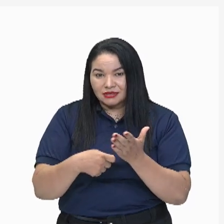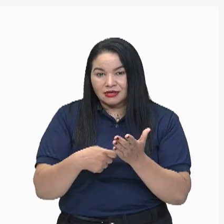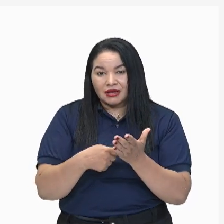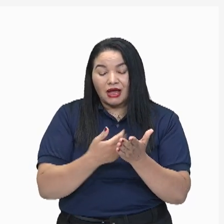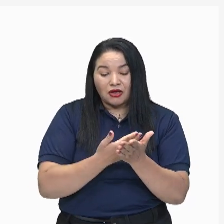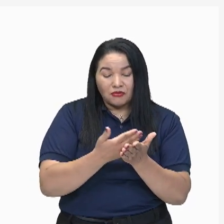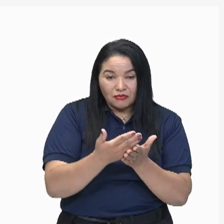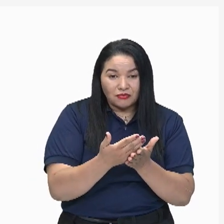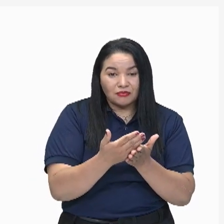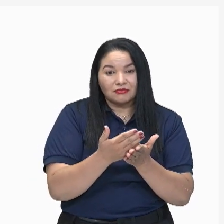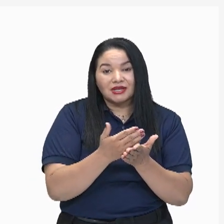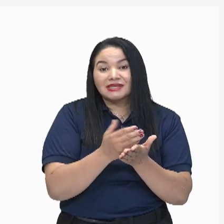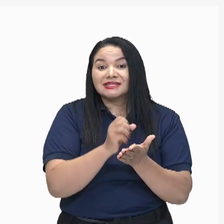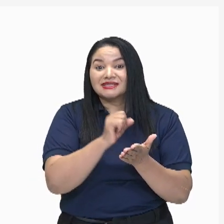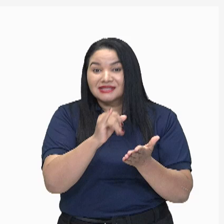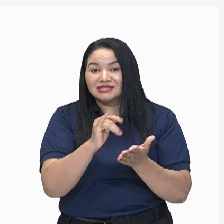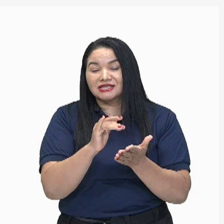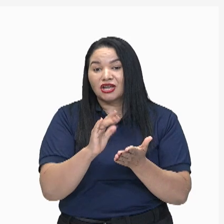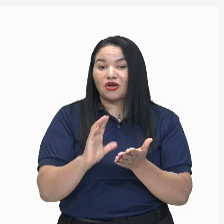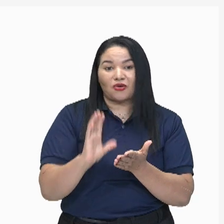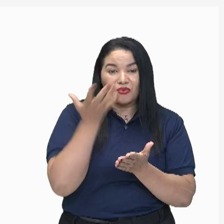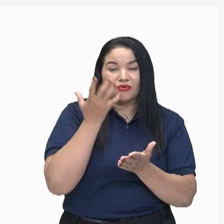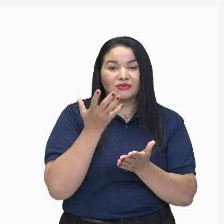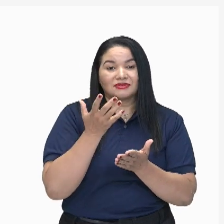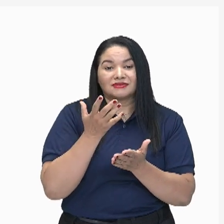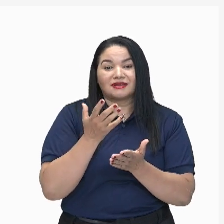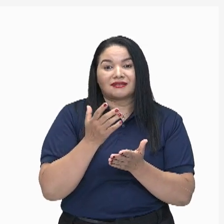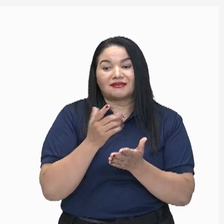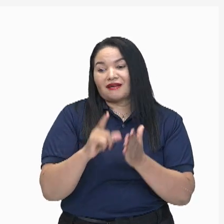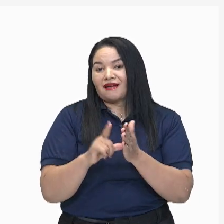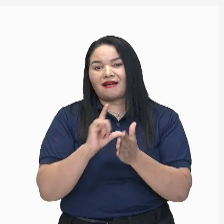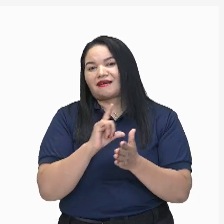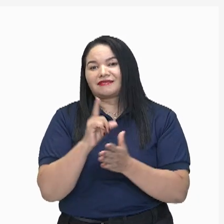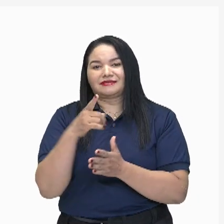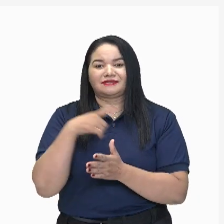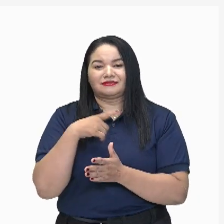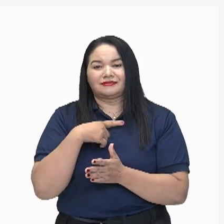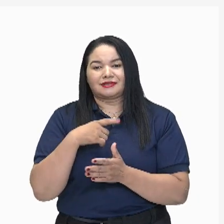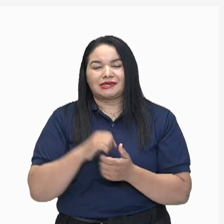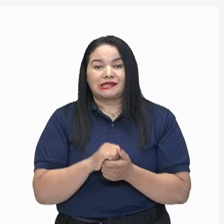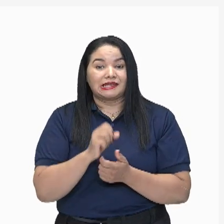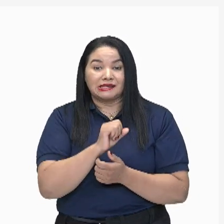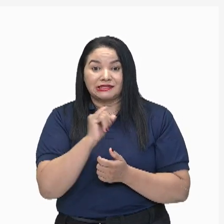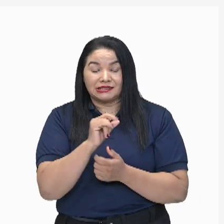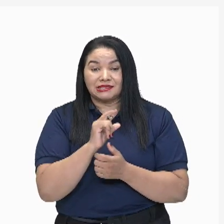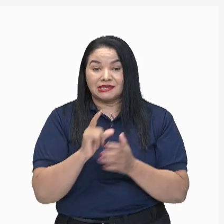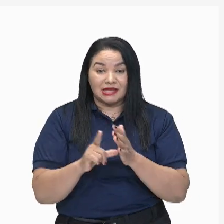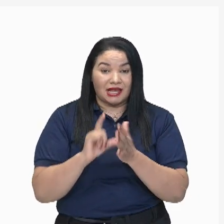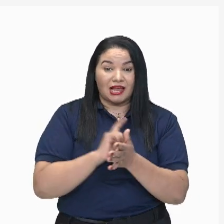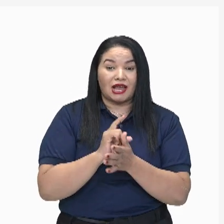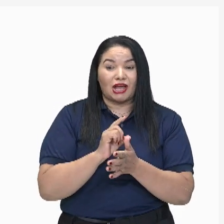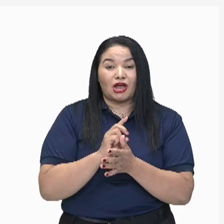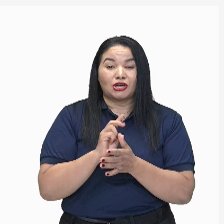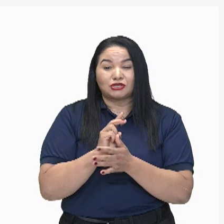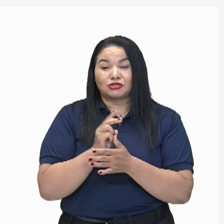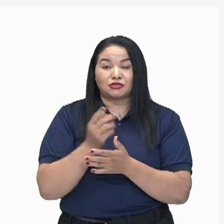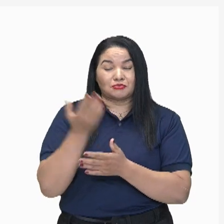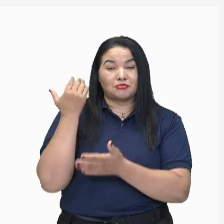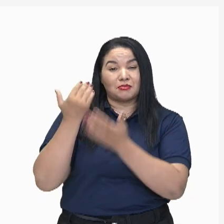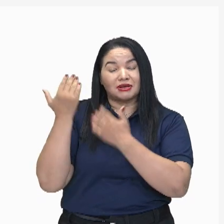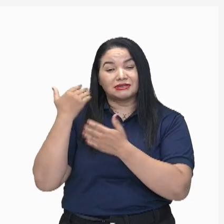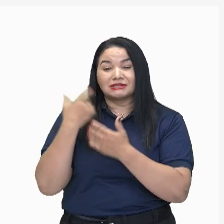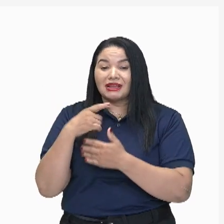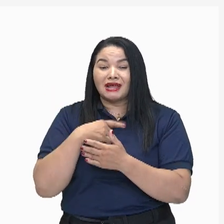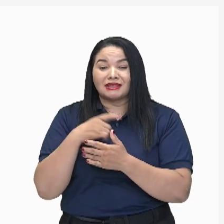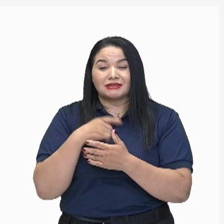início se as coisas acontecem antes de acontecer? Se antes da pré-história já havia os monstros